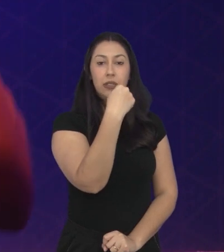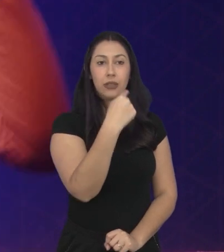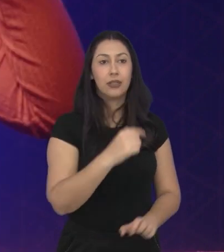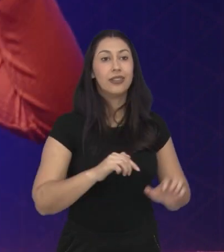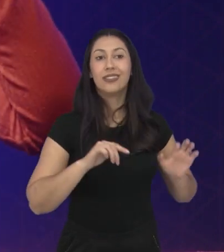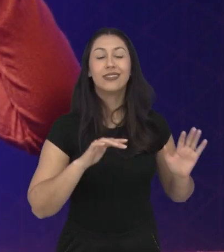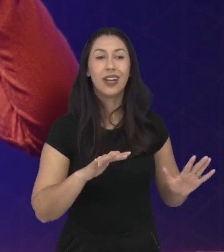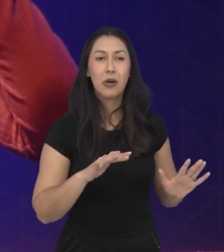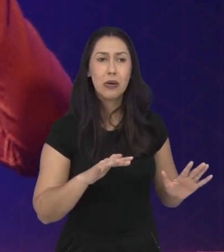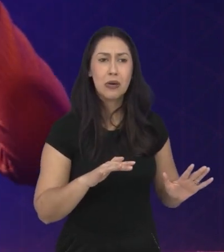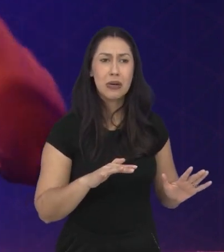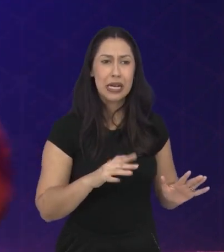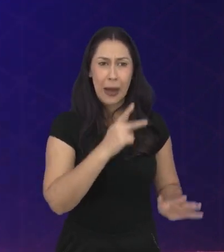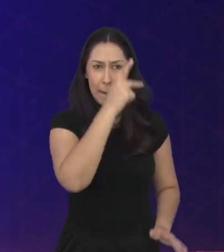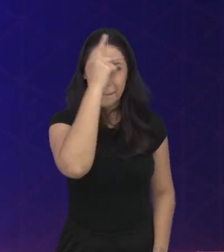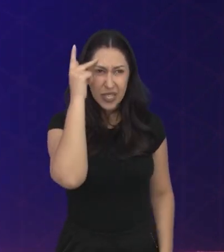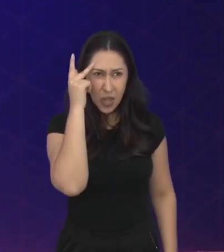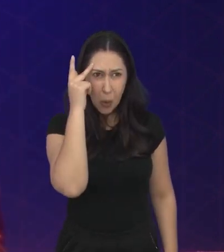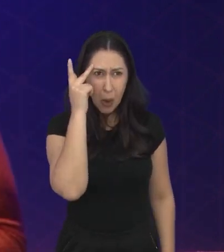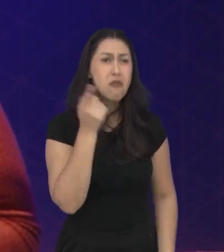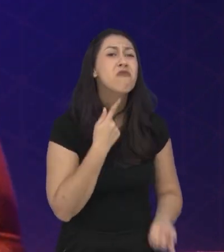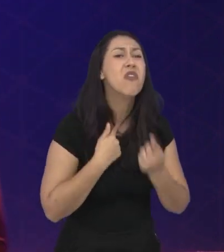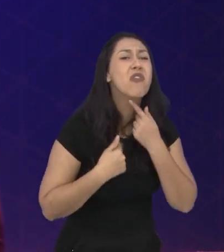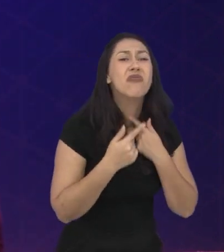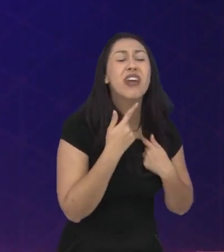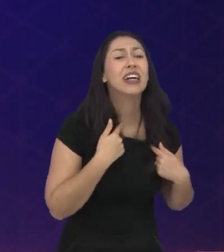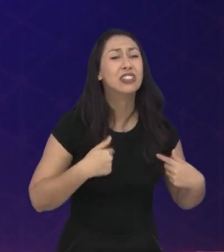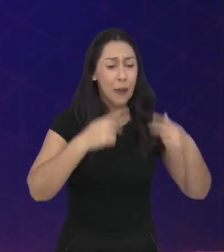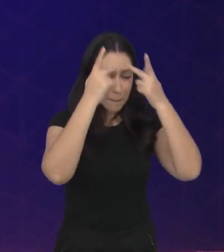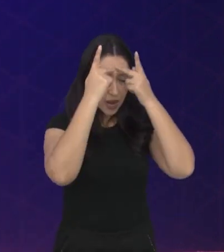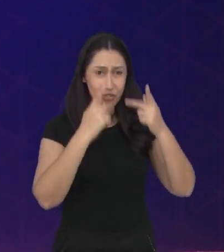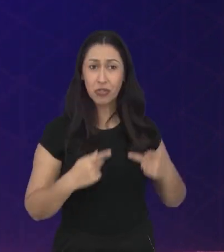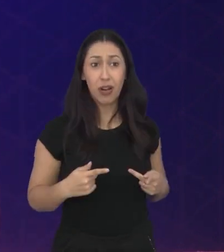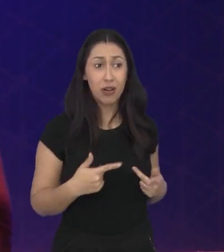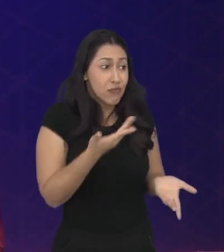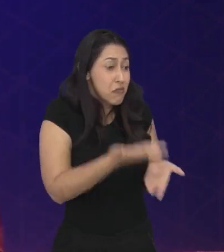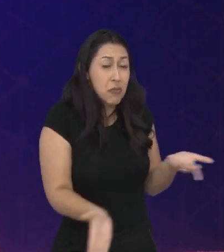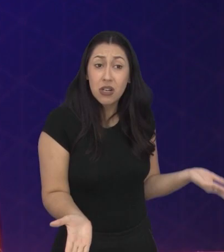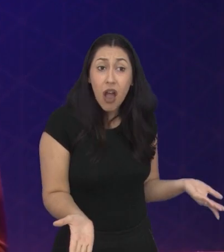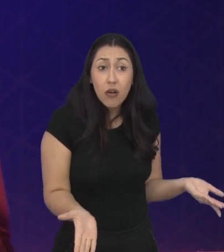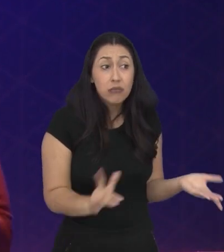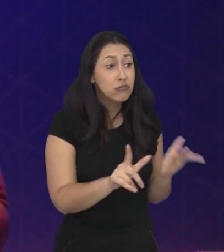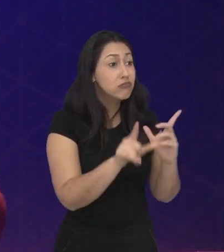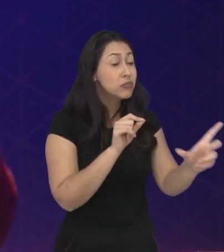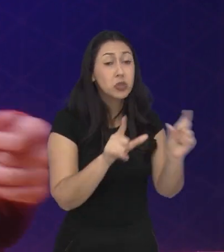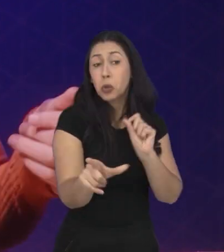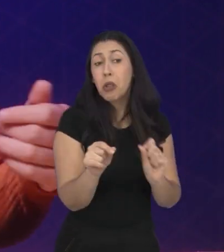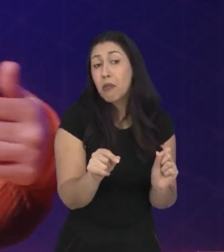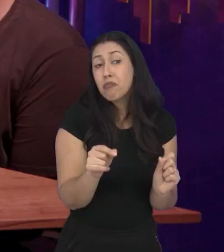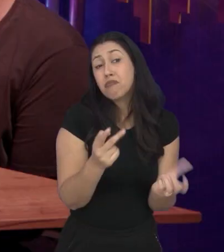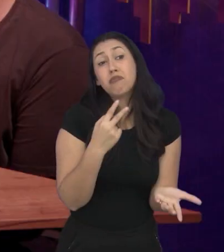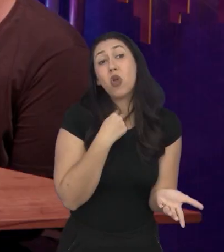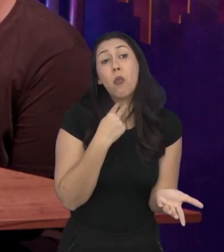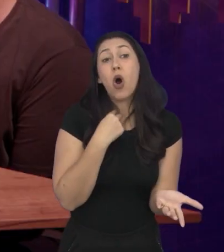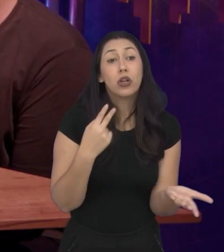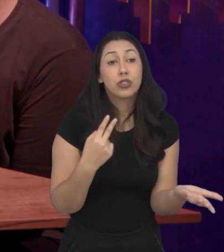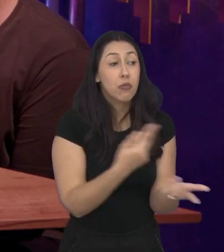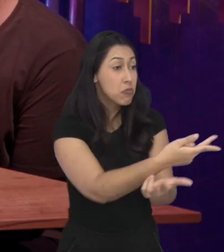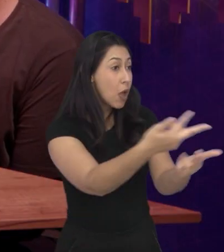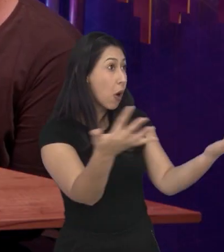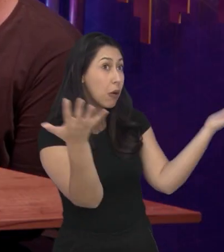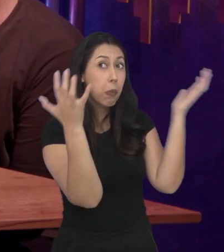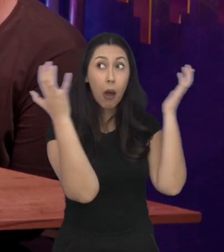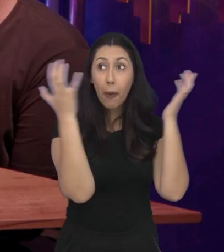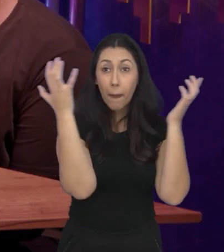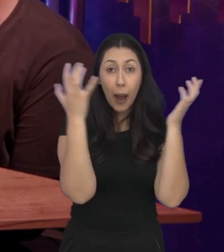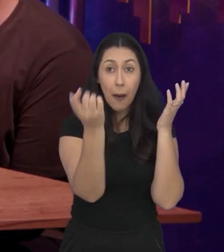determinismo passando a autonomia, né? Então, você tem a sua autonomia ali como pessoa, mas às vezes é ali o que está em volta